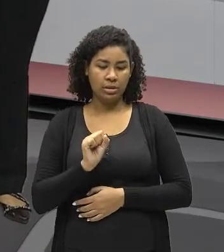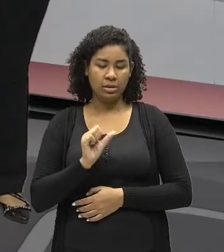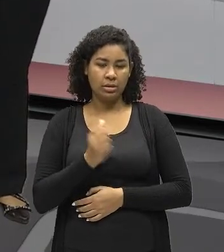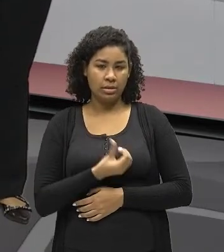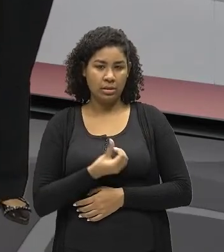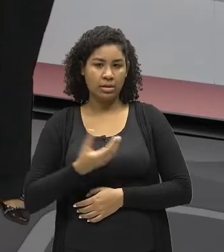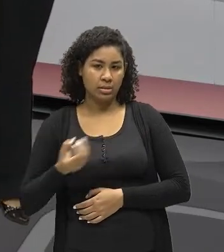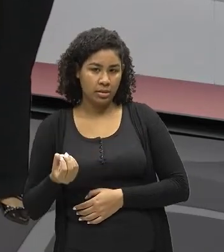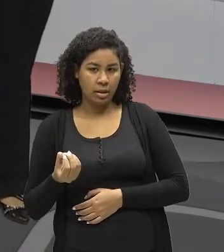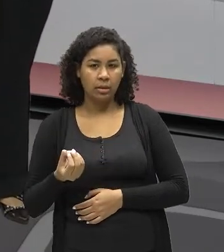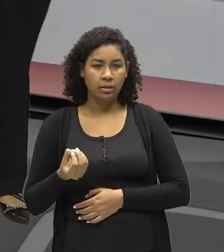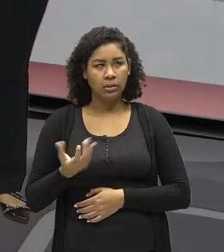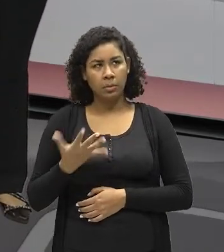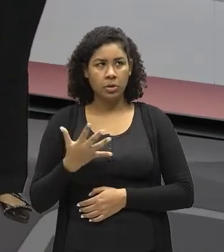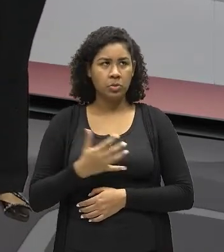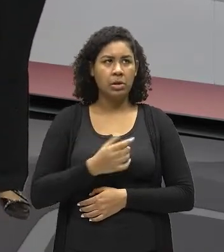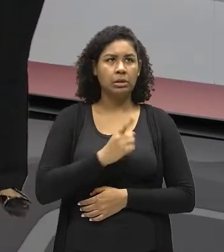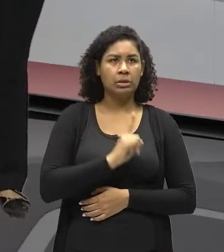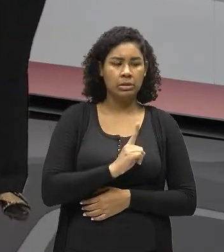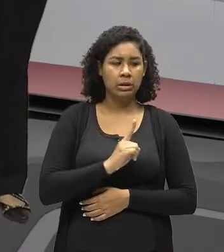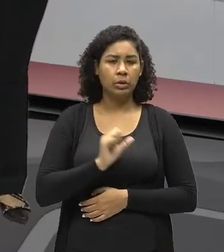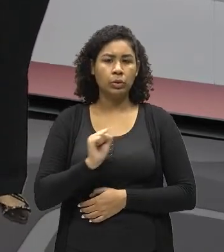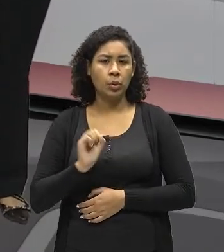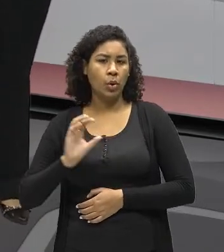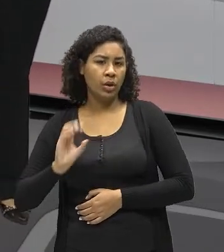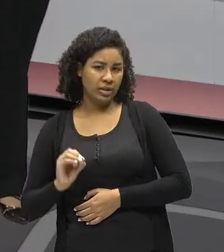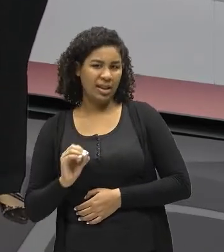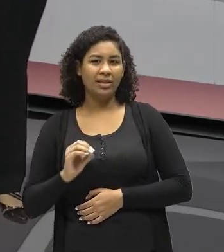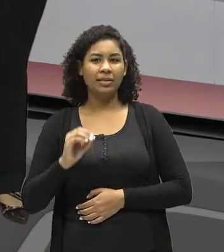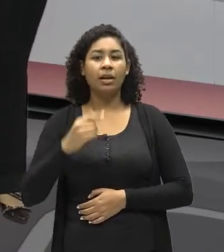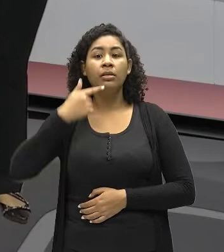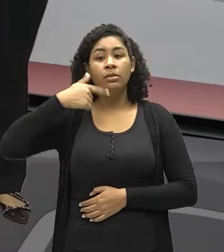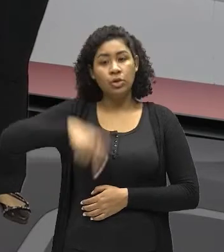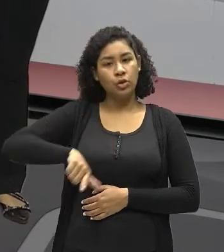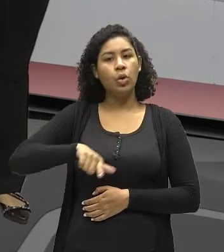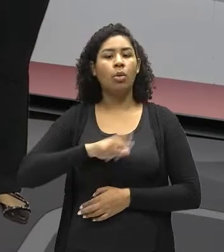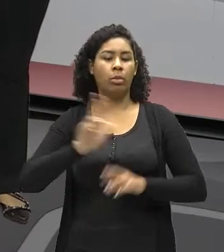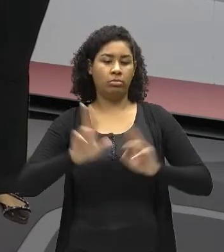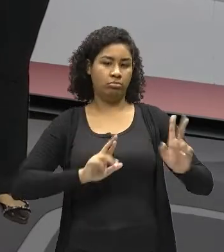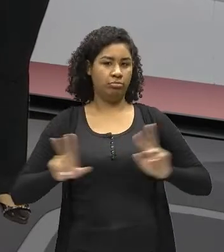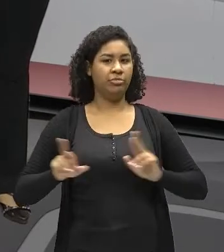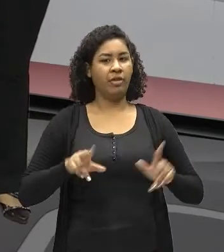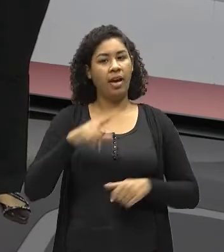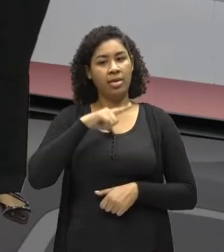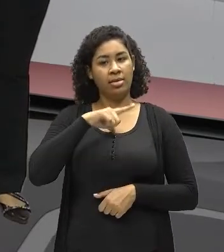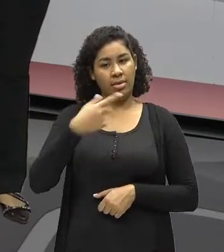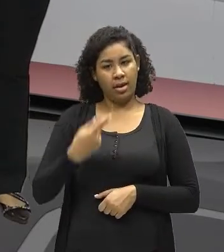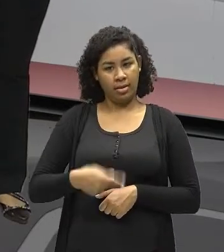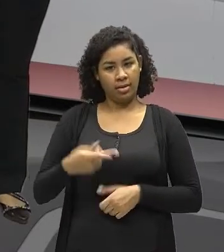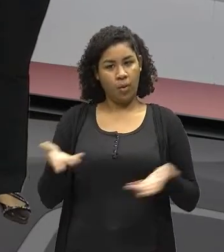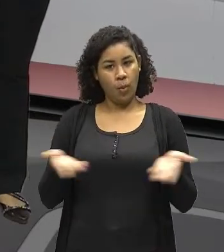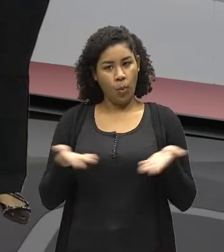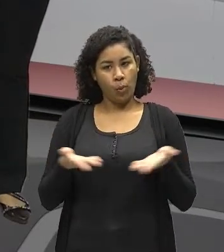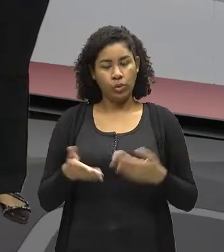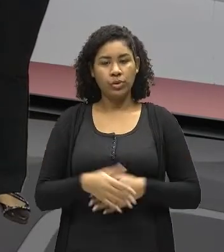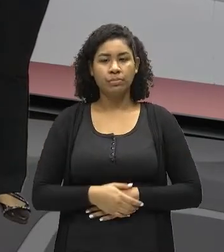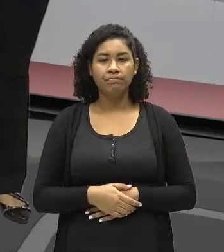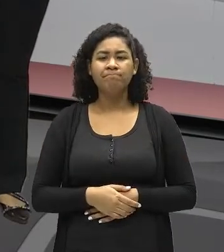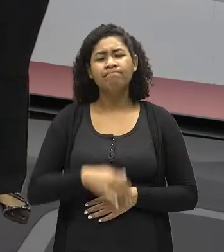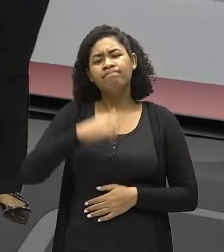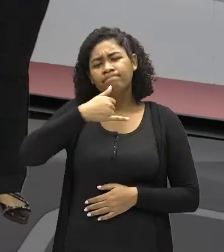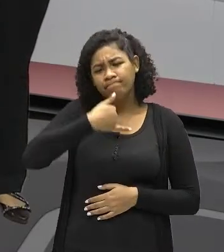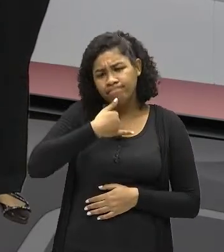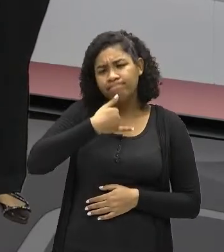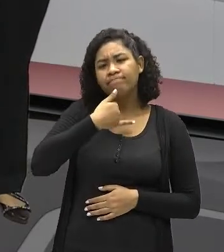linguísticos dizem que são 180 e alguns dizem que são 160. Infelizmente, como nós vimos ainda há pouco,